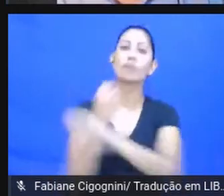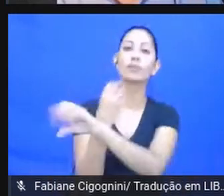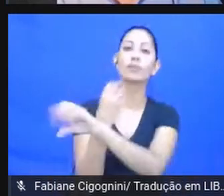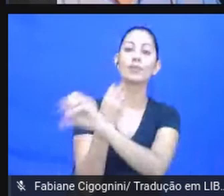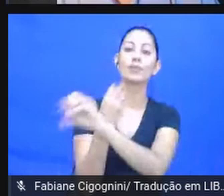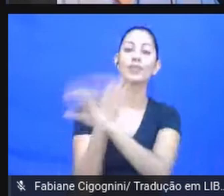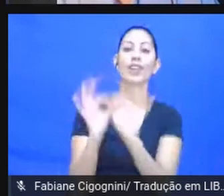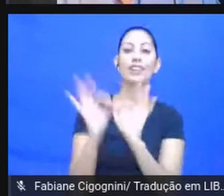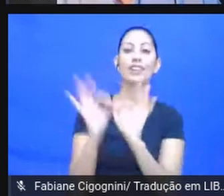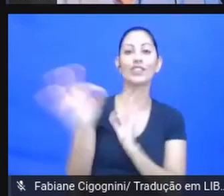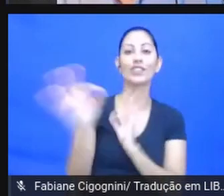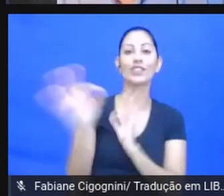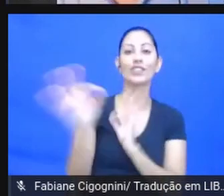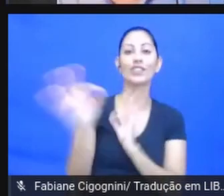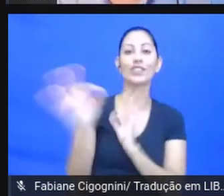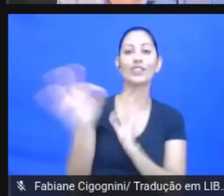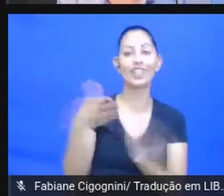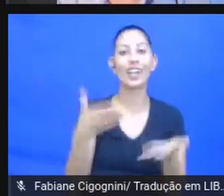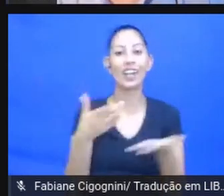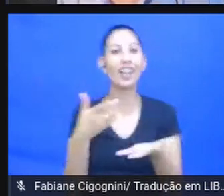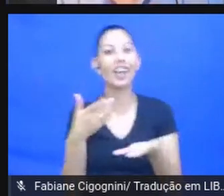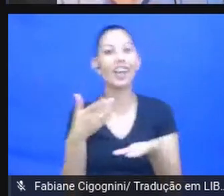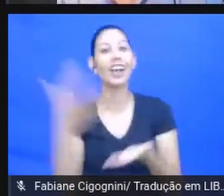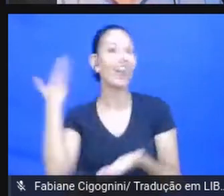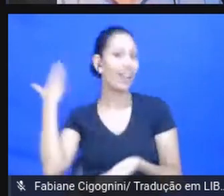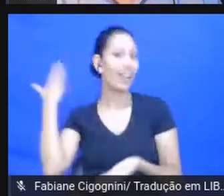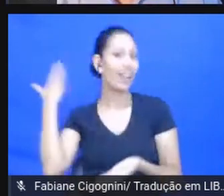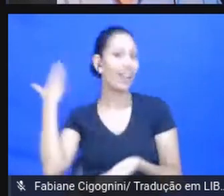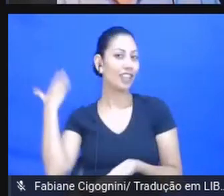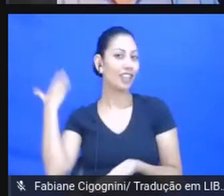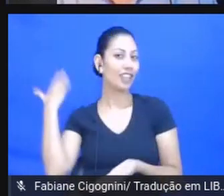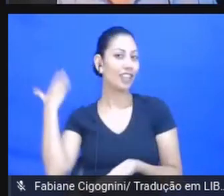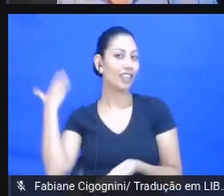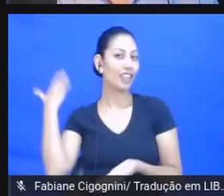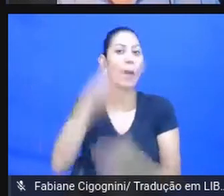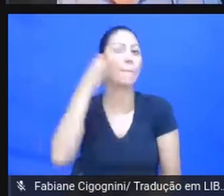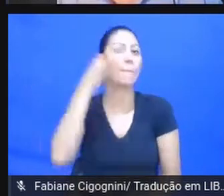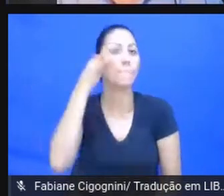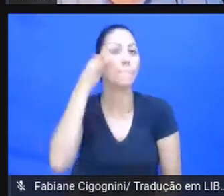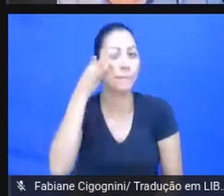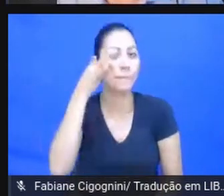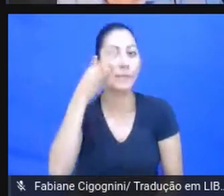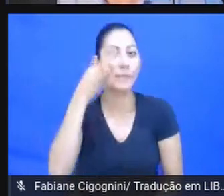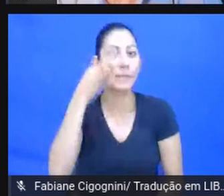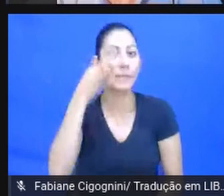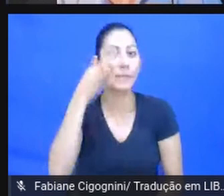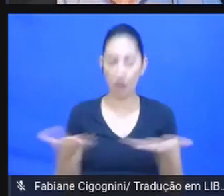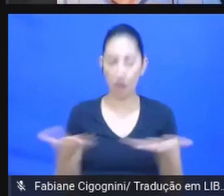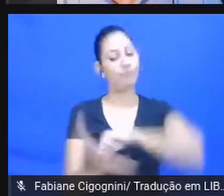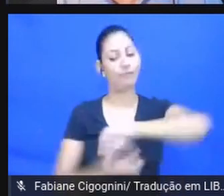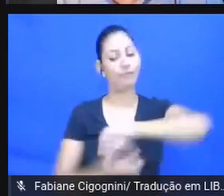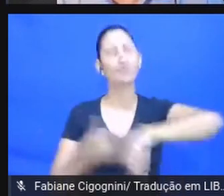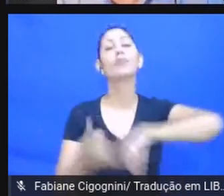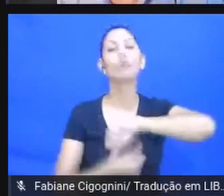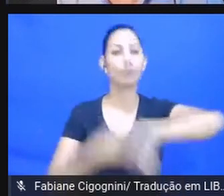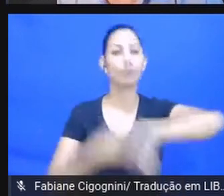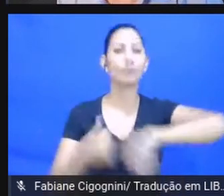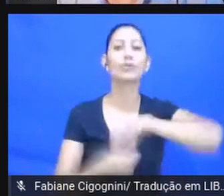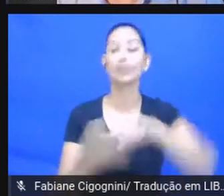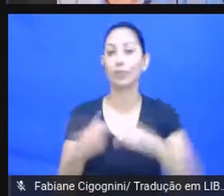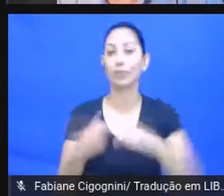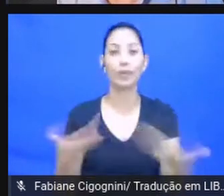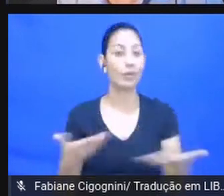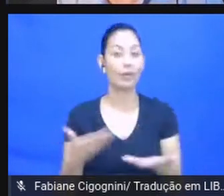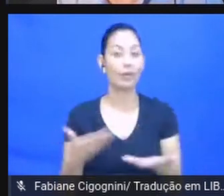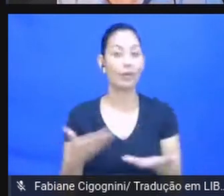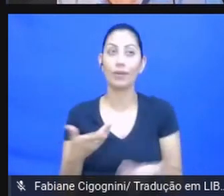ainda exigíamos que tudo fosse no presencial. Uma parte disso vai ser bem mais feito